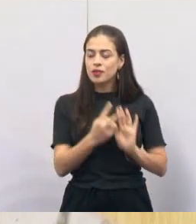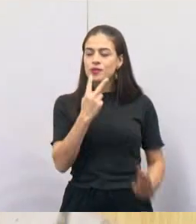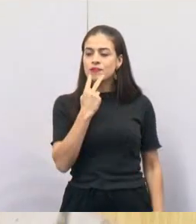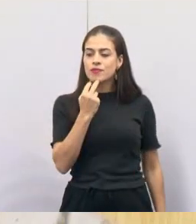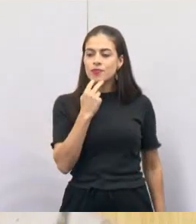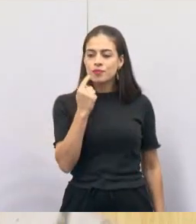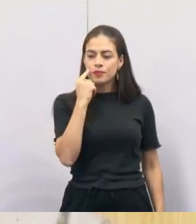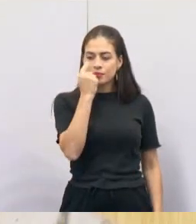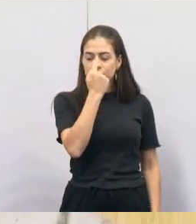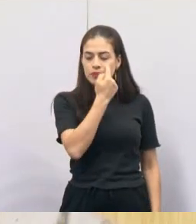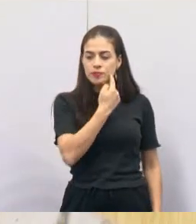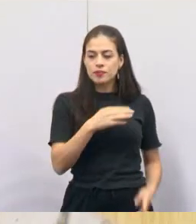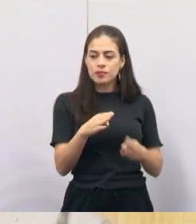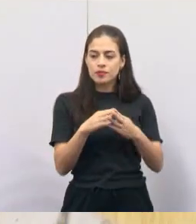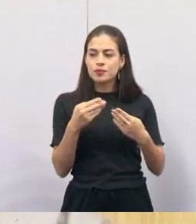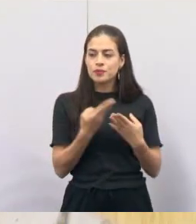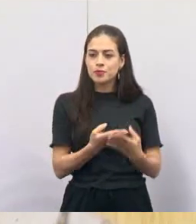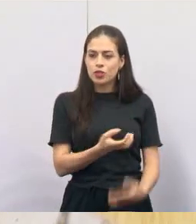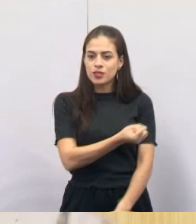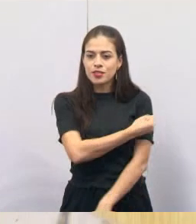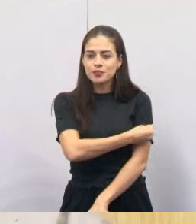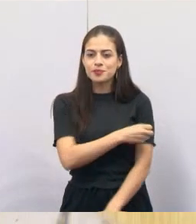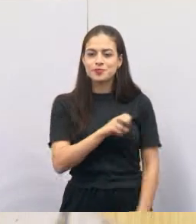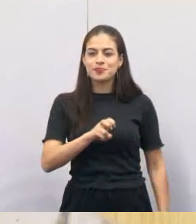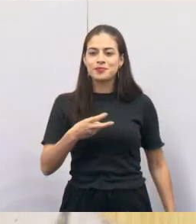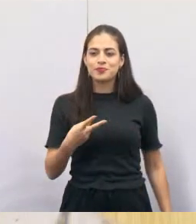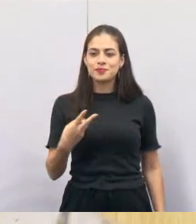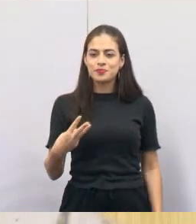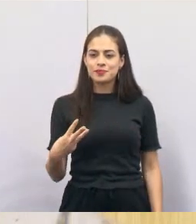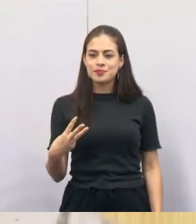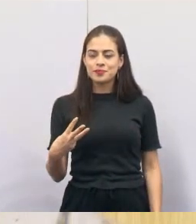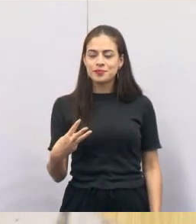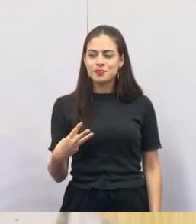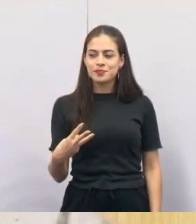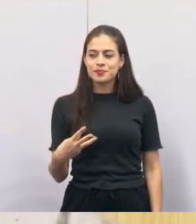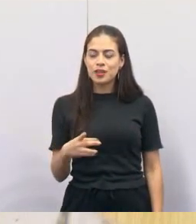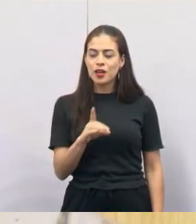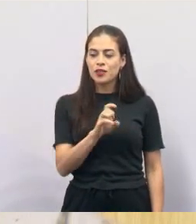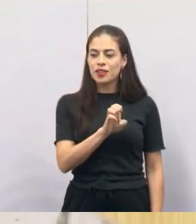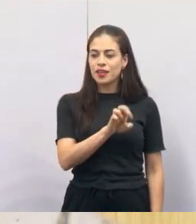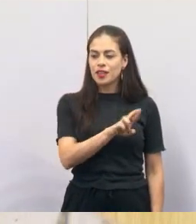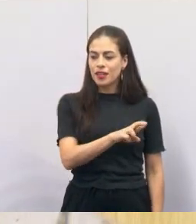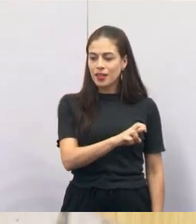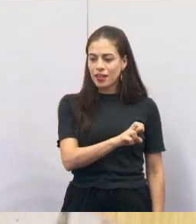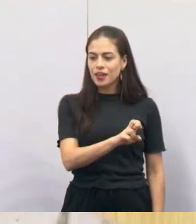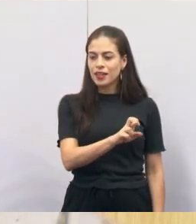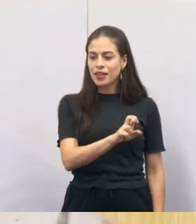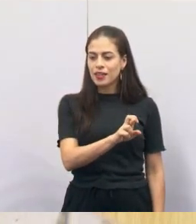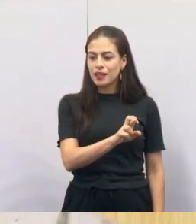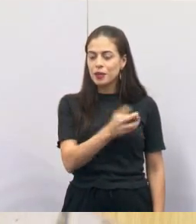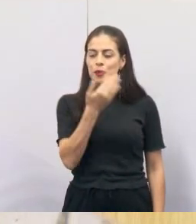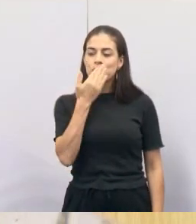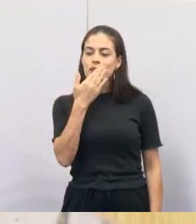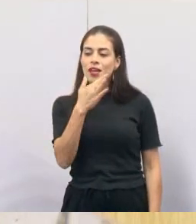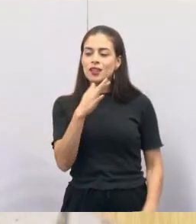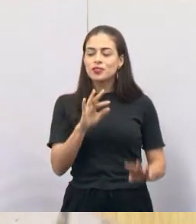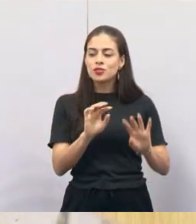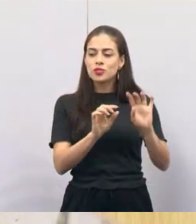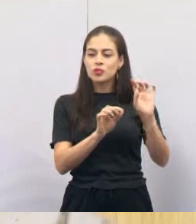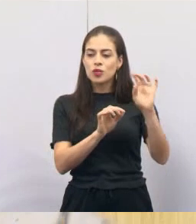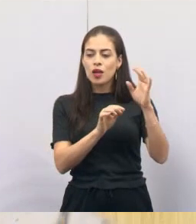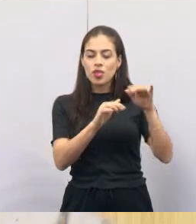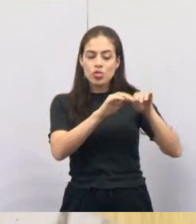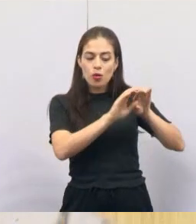Lua. Requerimento 523 ao Departamento de Estrada de Rodagem do Estado de São Paulo, solicitando instalação